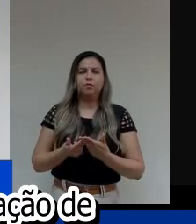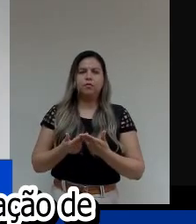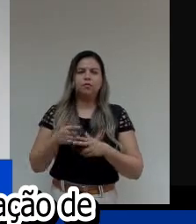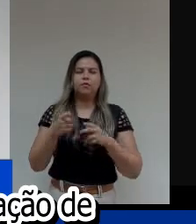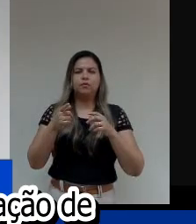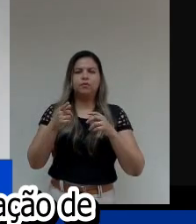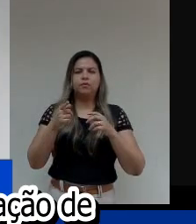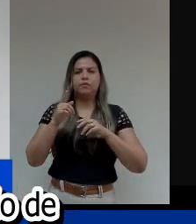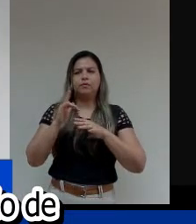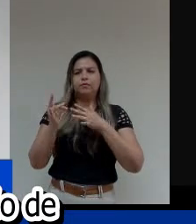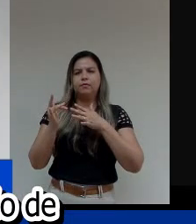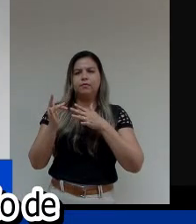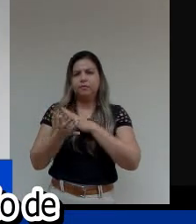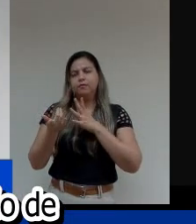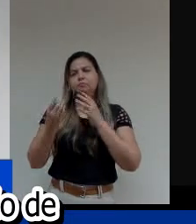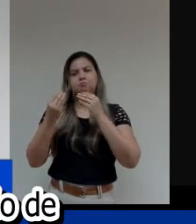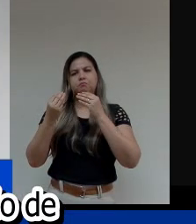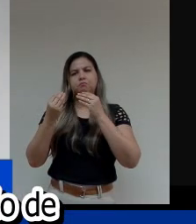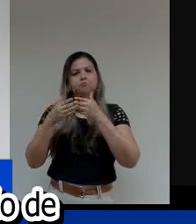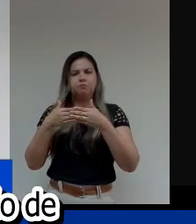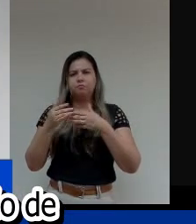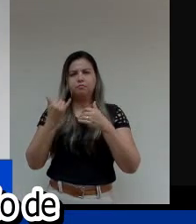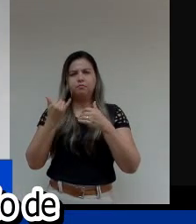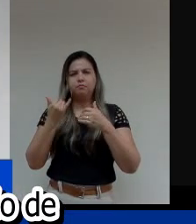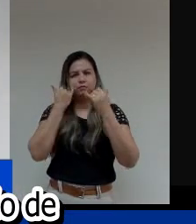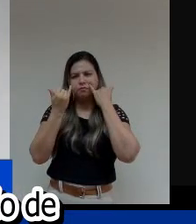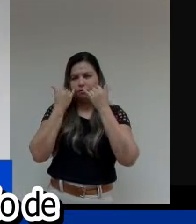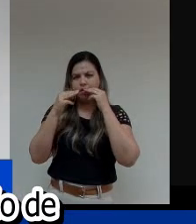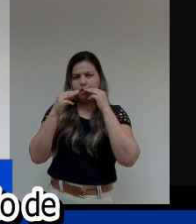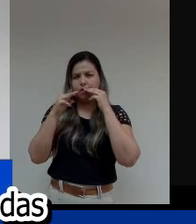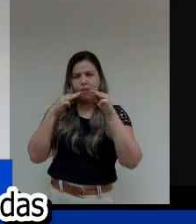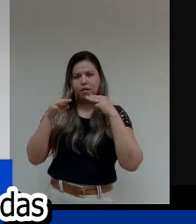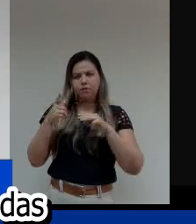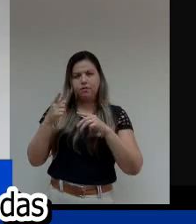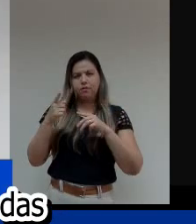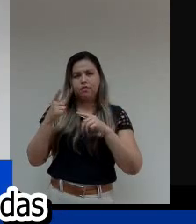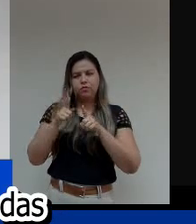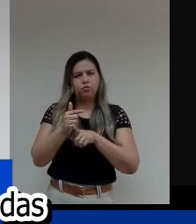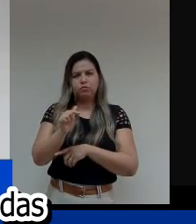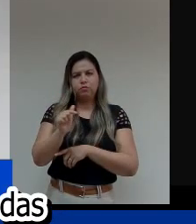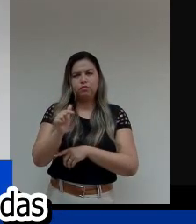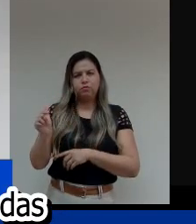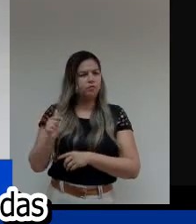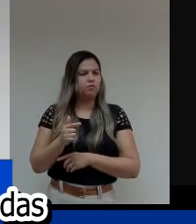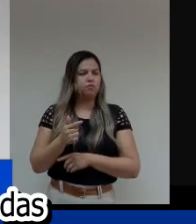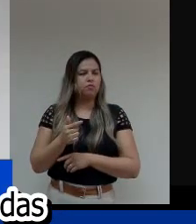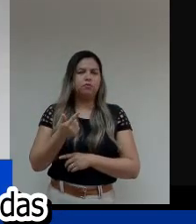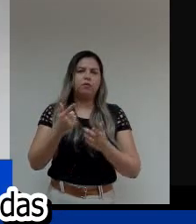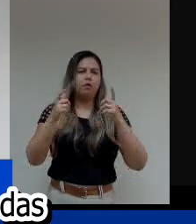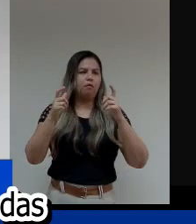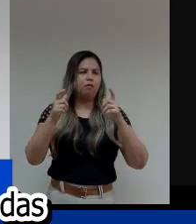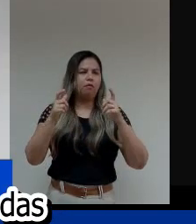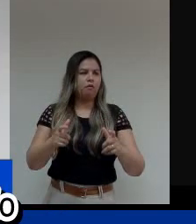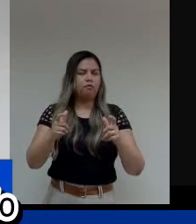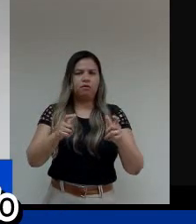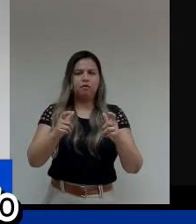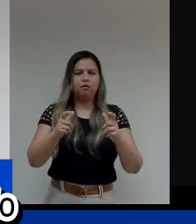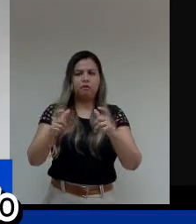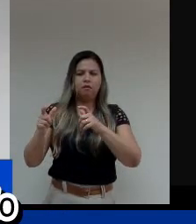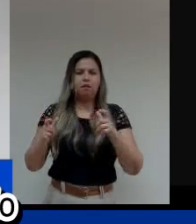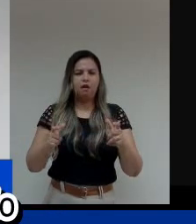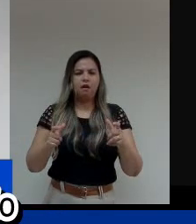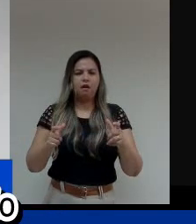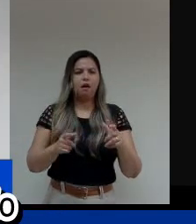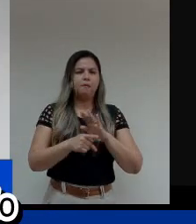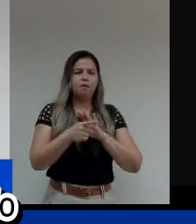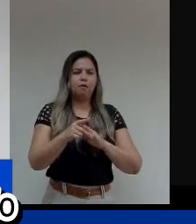há caracterização de quaisquer das vedações. Não houve utilização de imóvel ou imóvel público, apenas se utilizou das imagens de